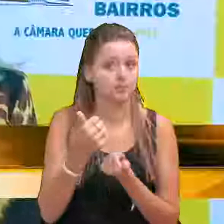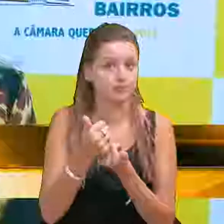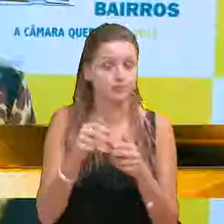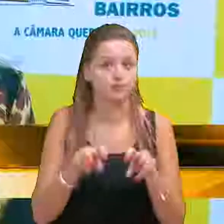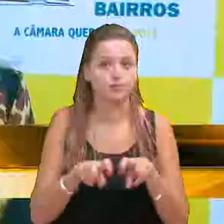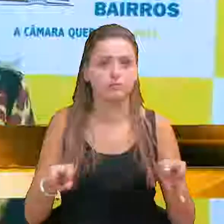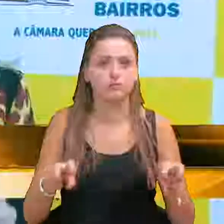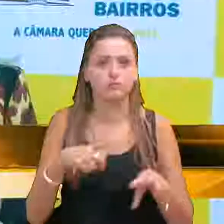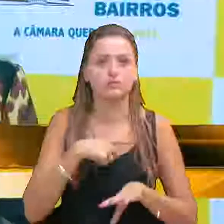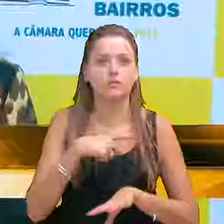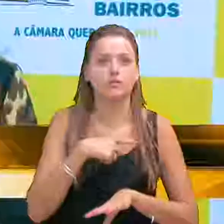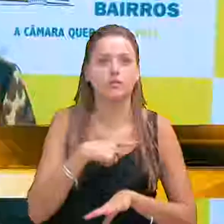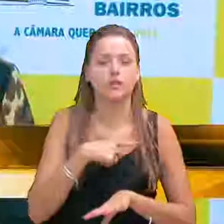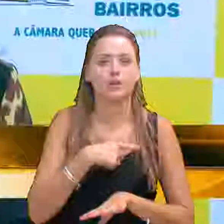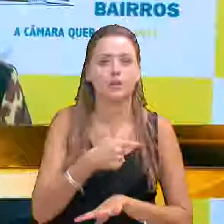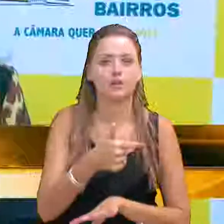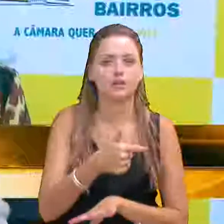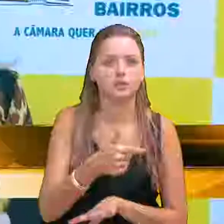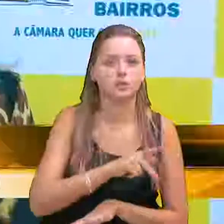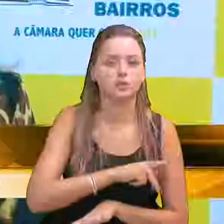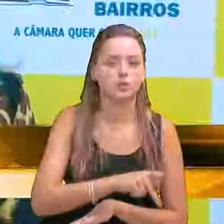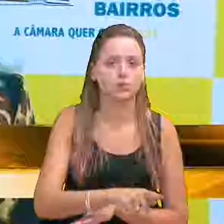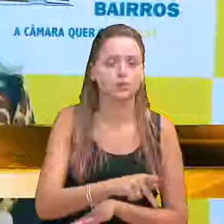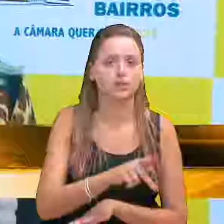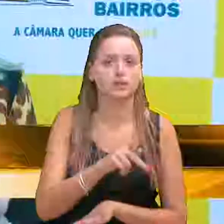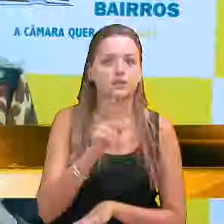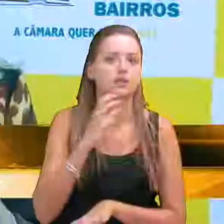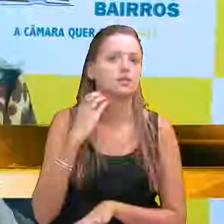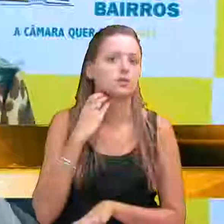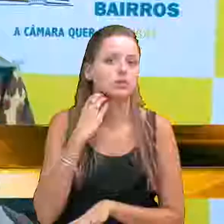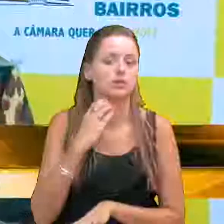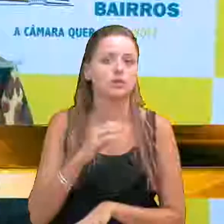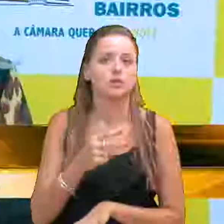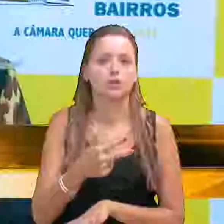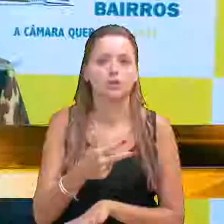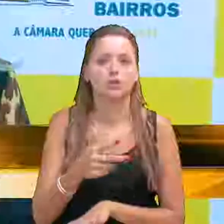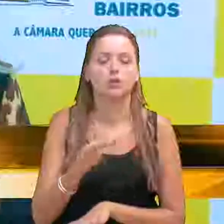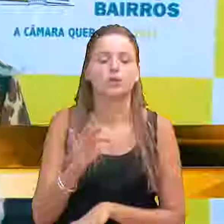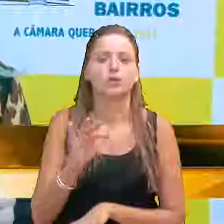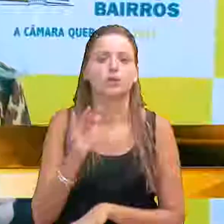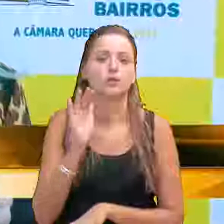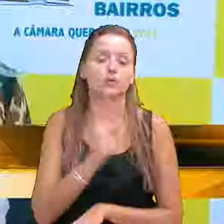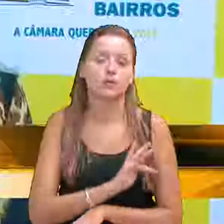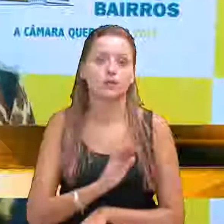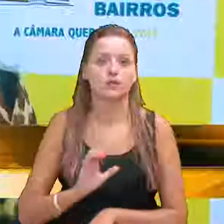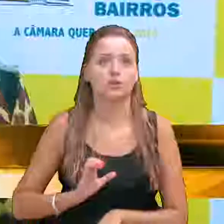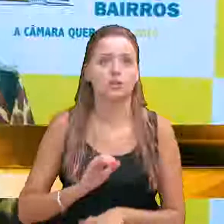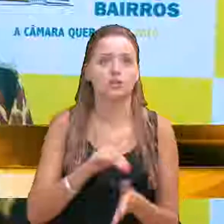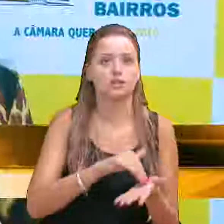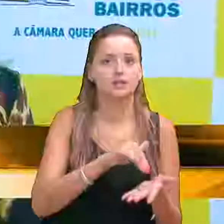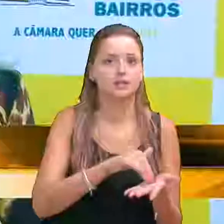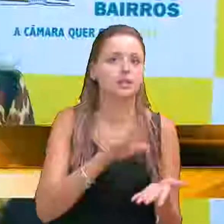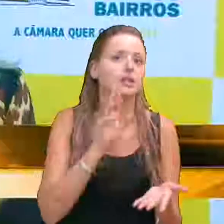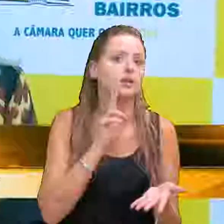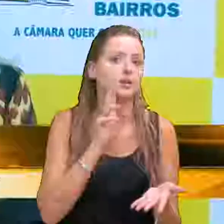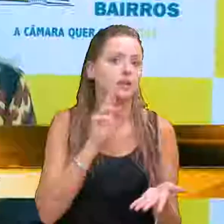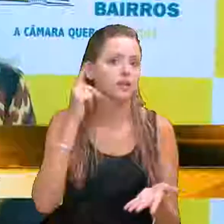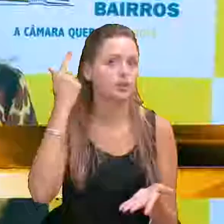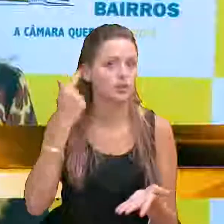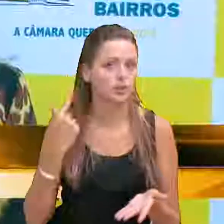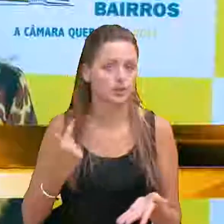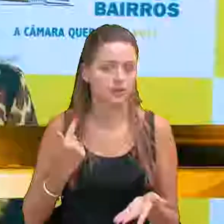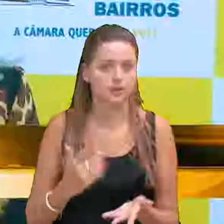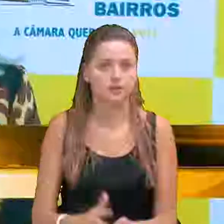tem a presença dos vices Ricardo Daneluz, Flávio Cassina, a Gladys Frissa, secretária, e o Renato de Oliveira também